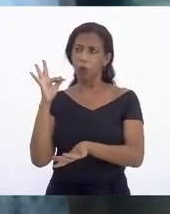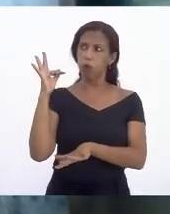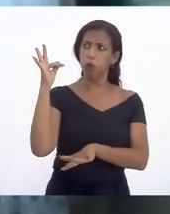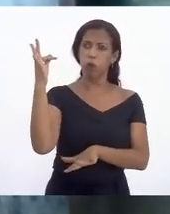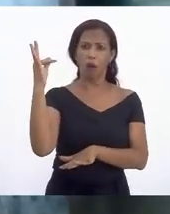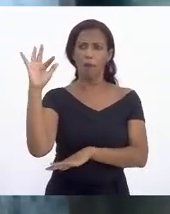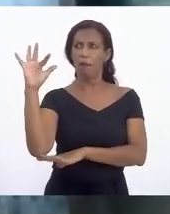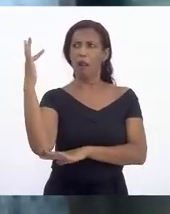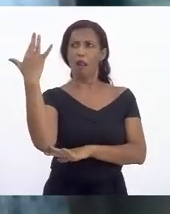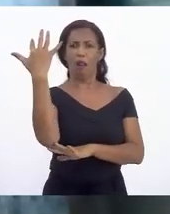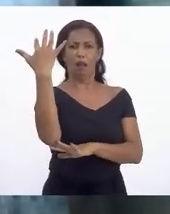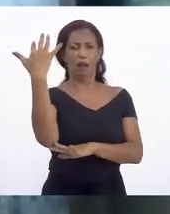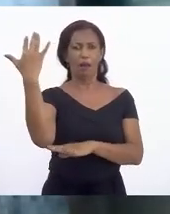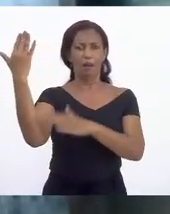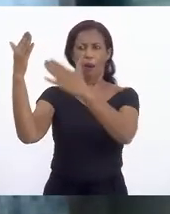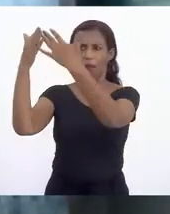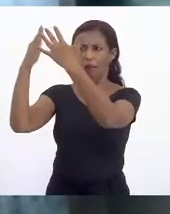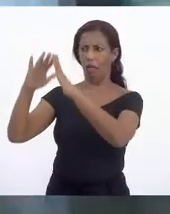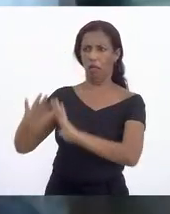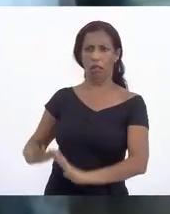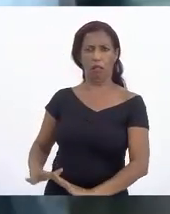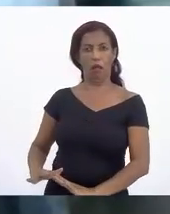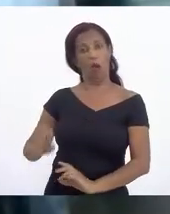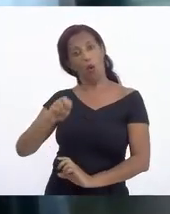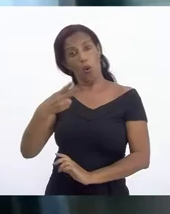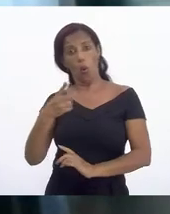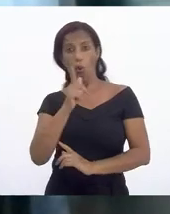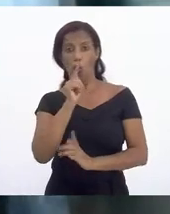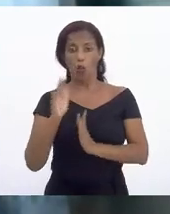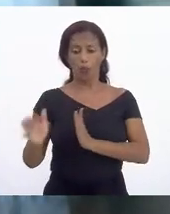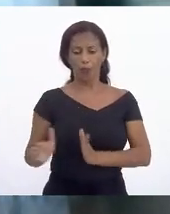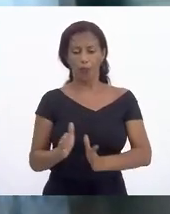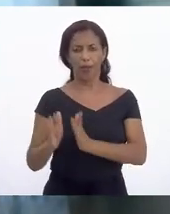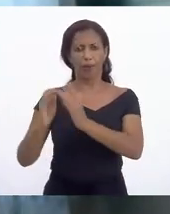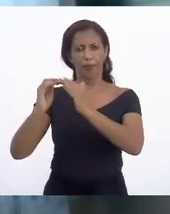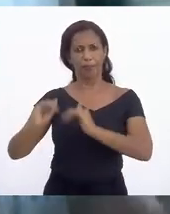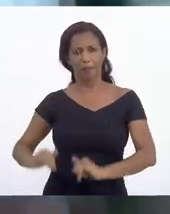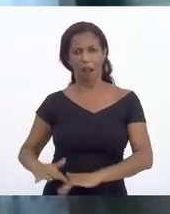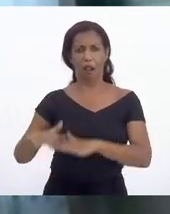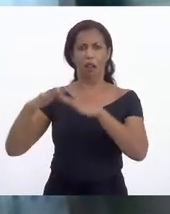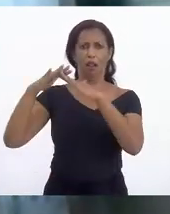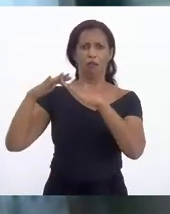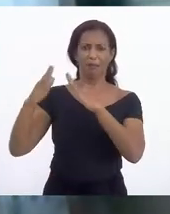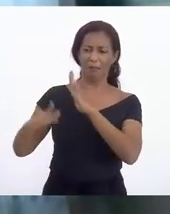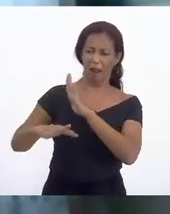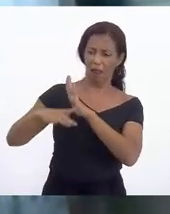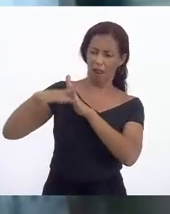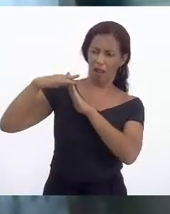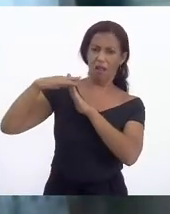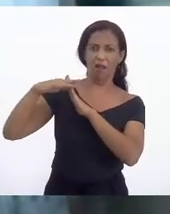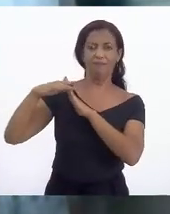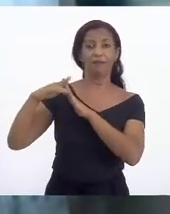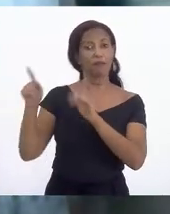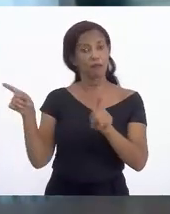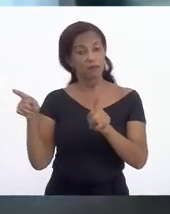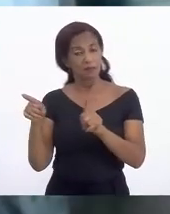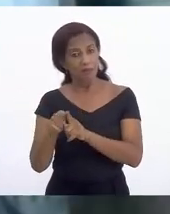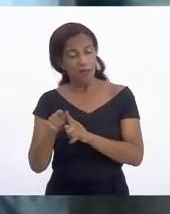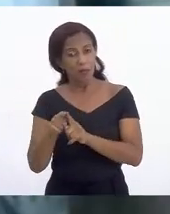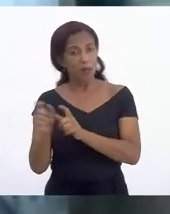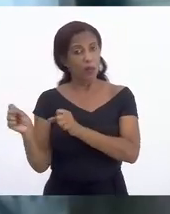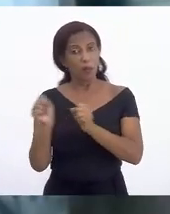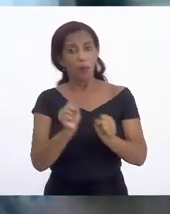por deslizamento ou por inundação, que sempre acaba afetando os mais pobres, E vai afetar também o